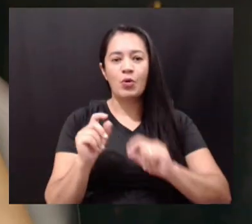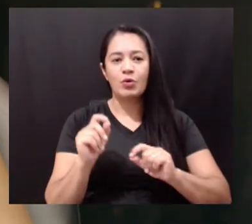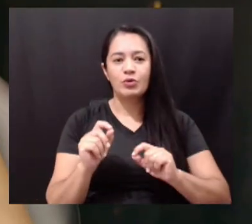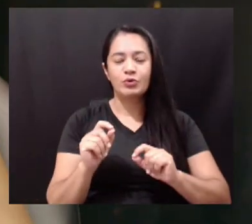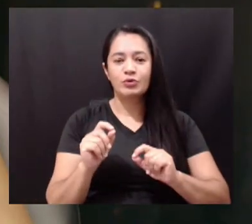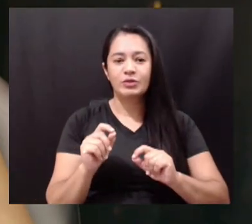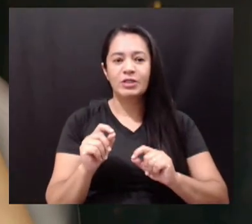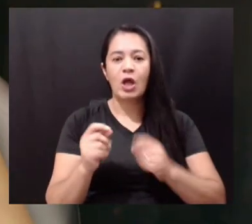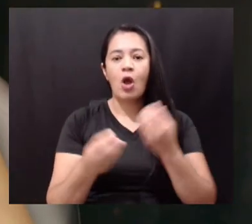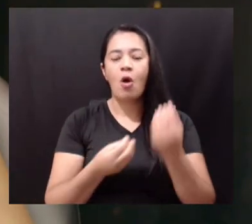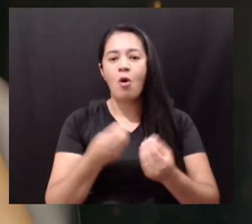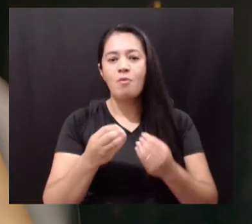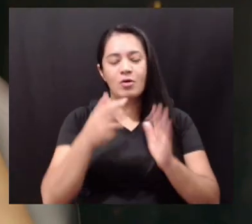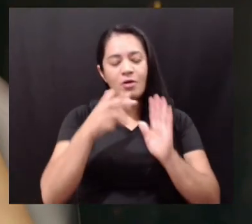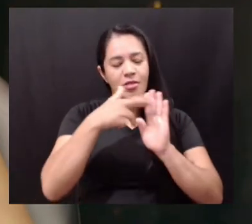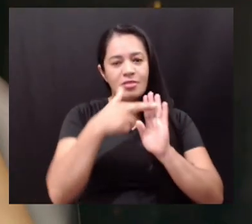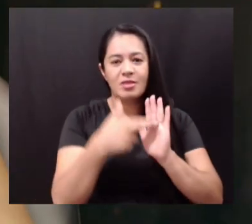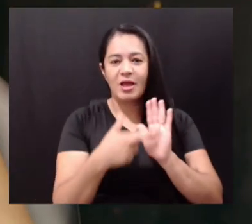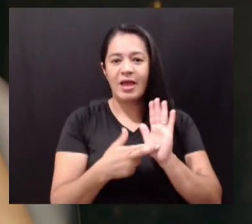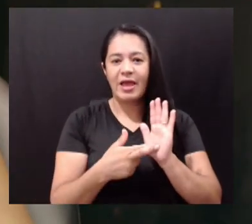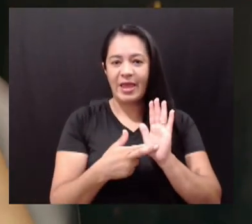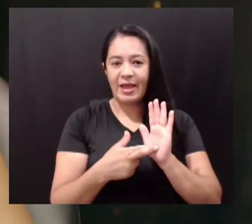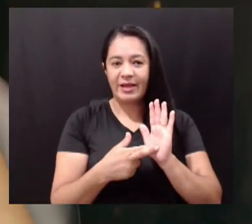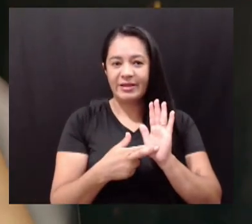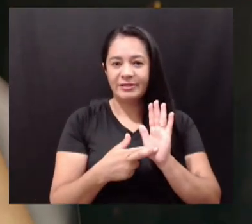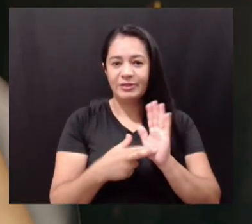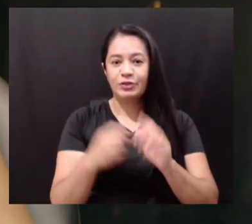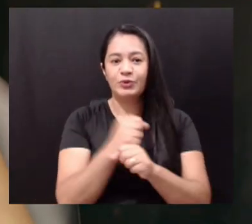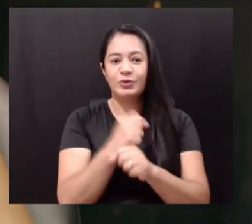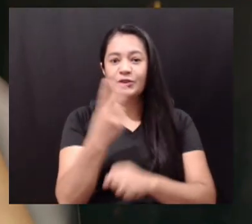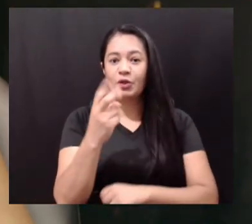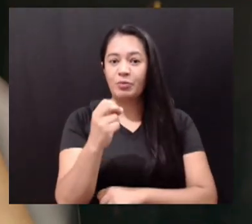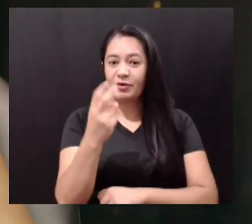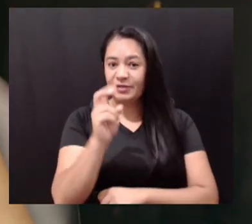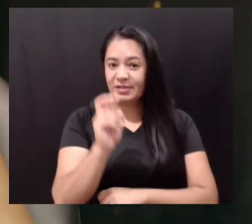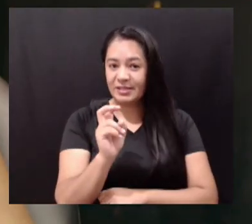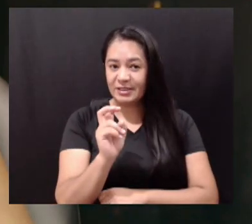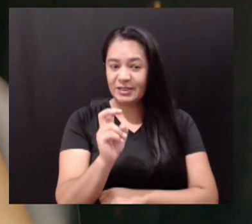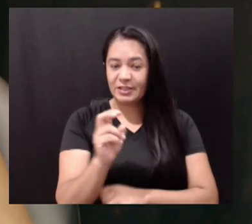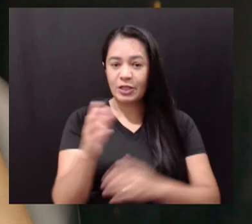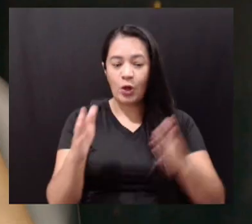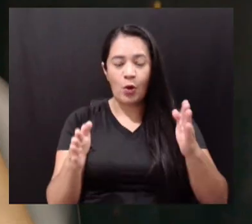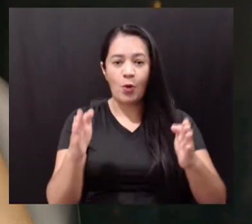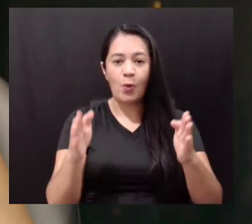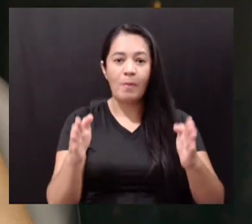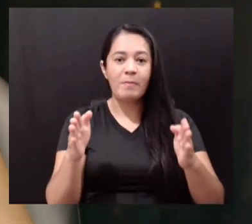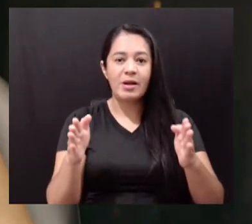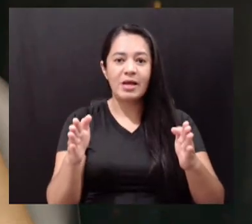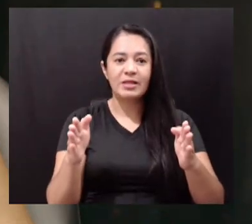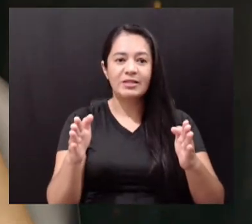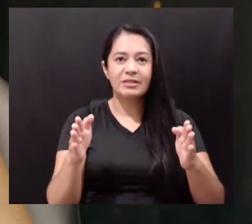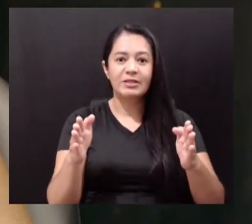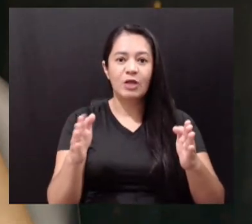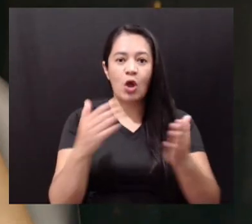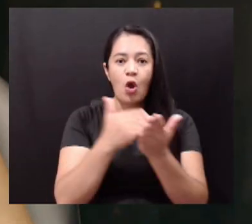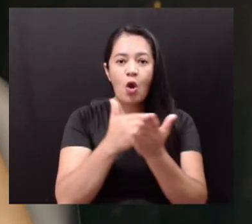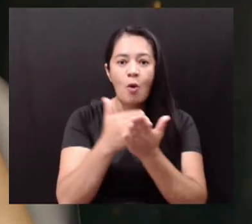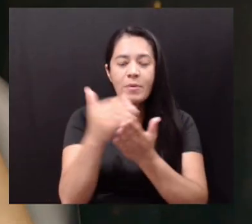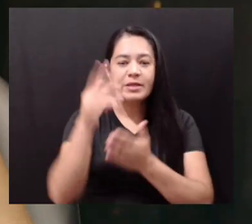Pessoa Física em 2025. Este ano, o prazo de entrega da declaração tem início na próxima segunda-feira,